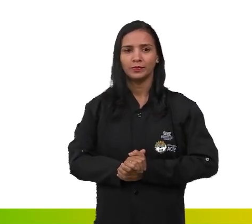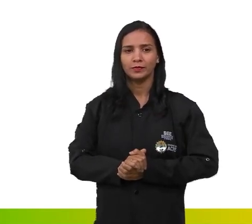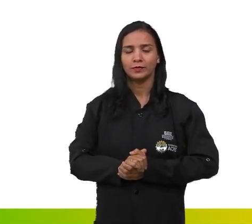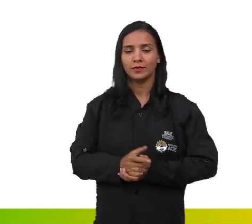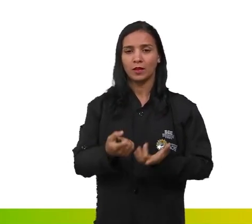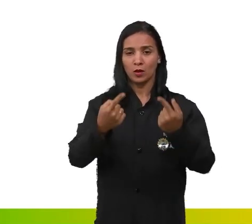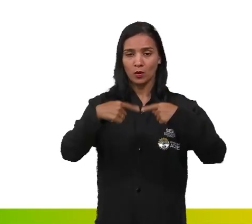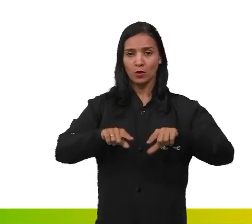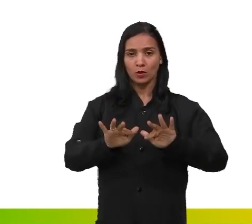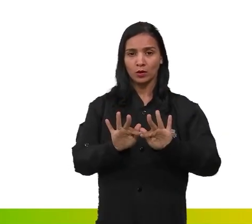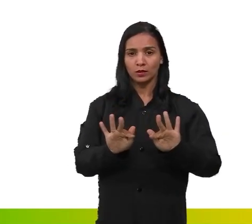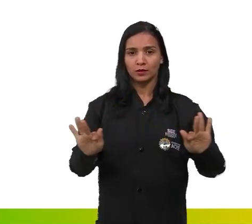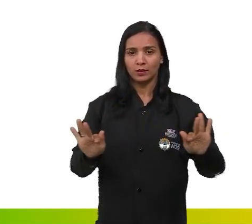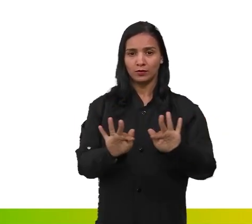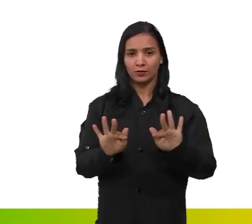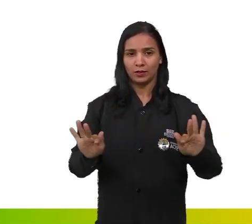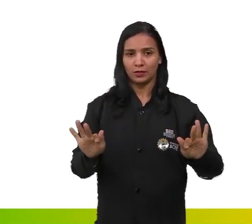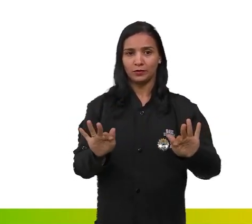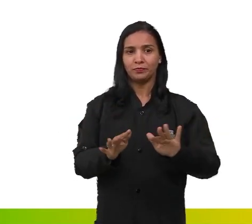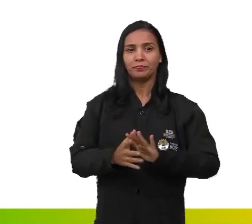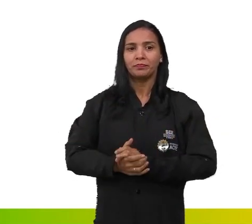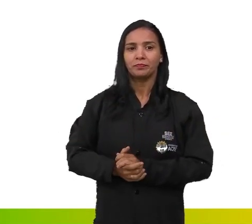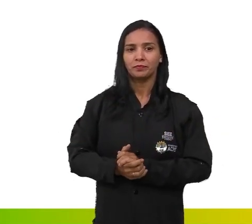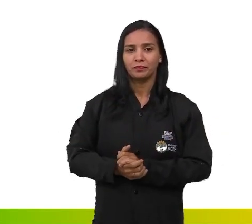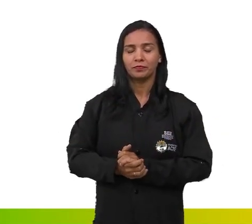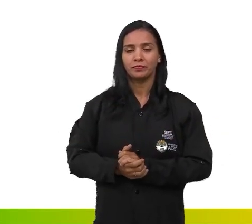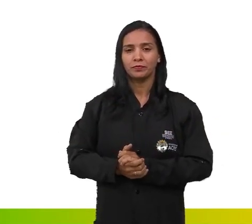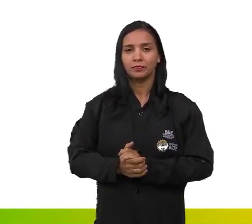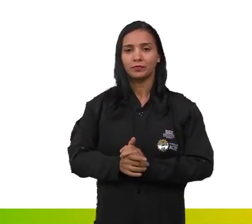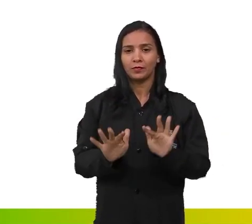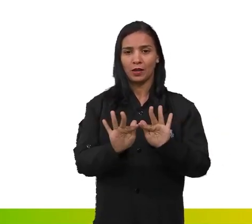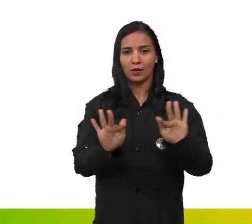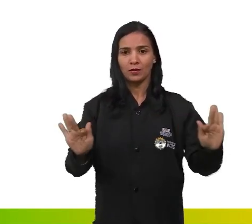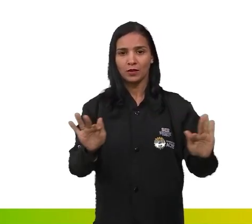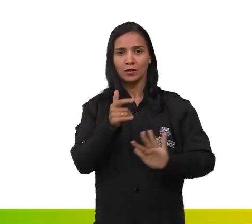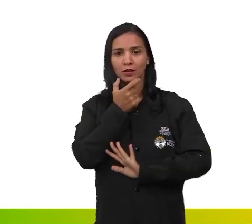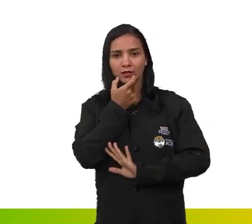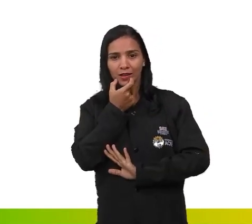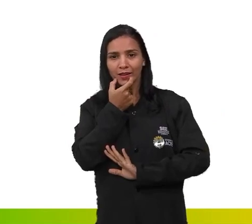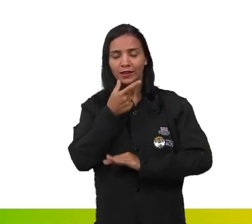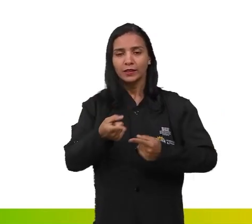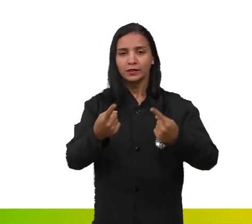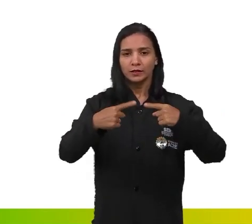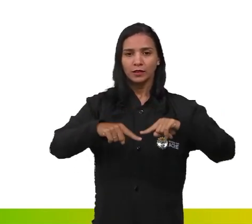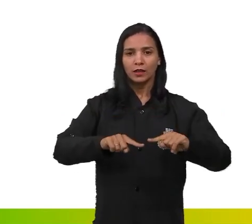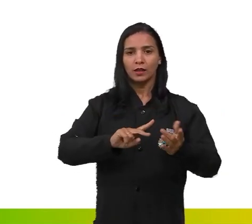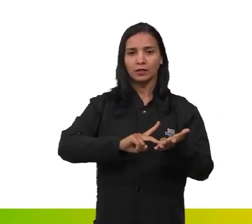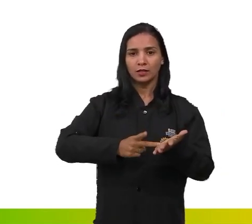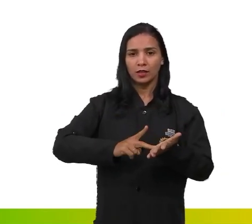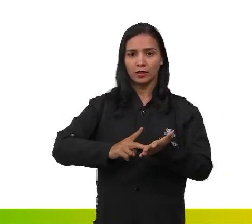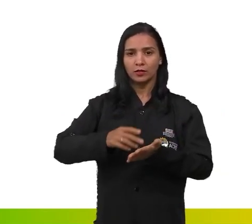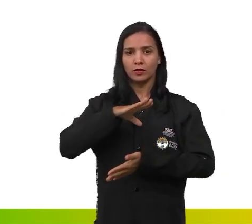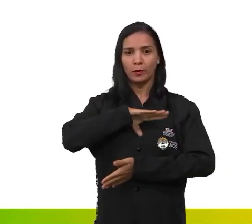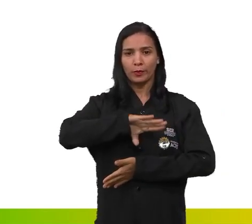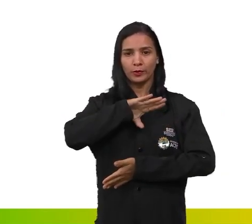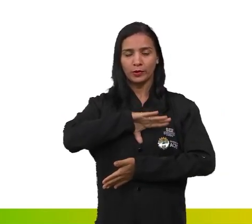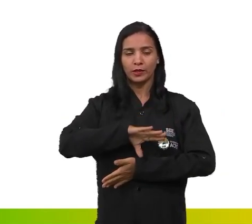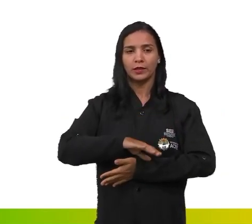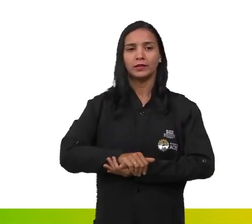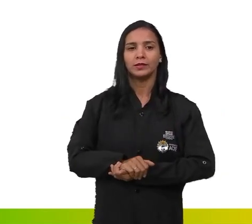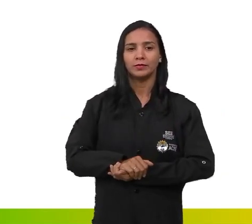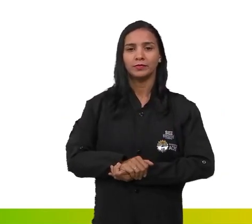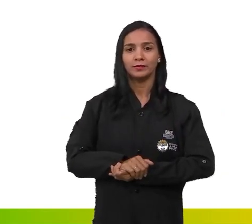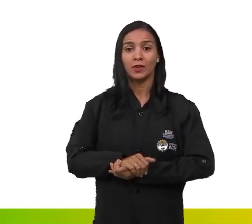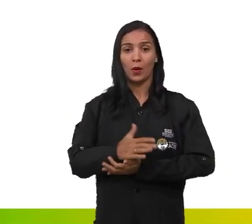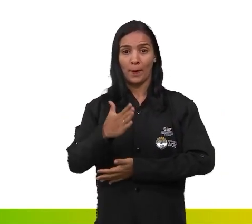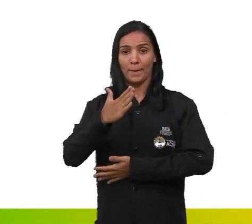No terceiro exemplo, nós temos My father sometimes comes home late night. Meu pai